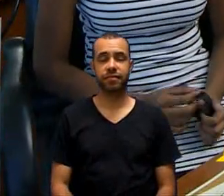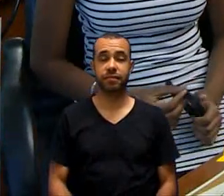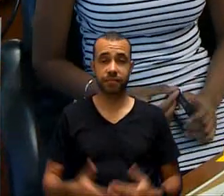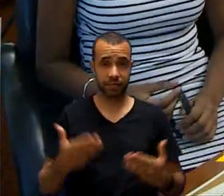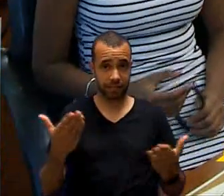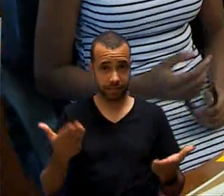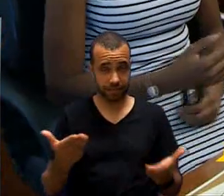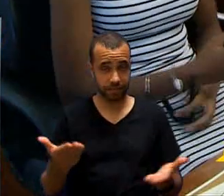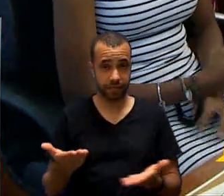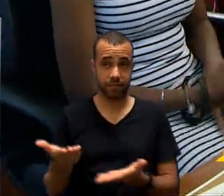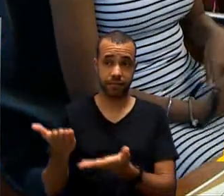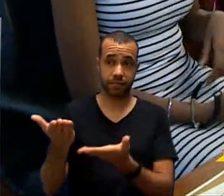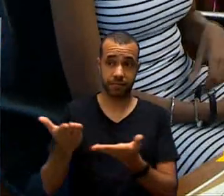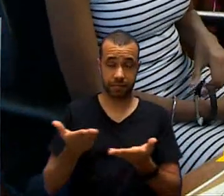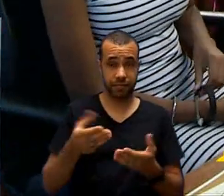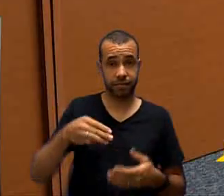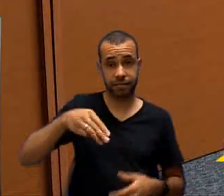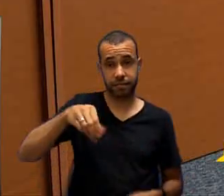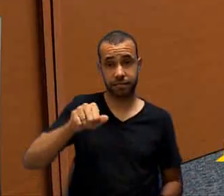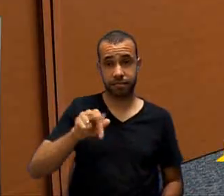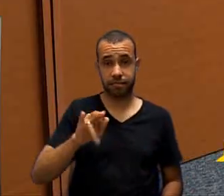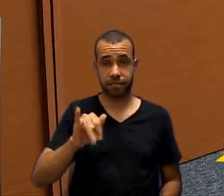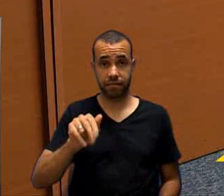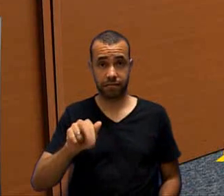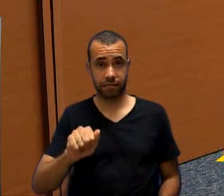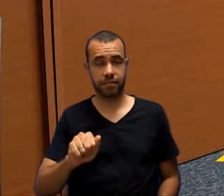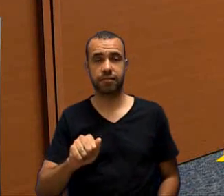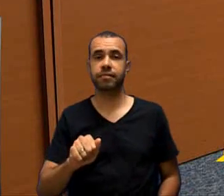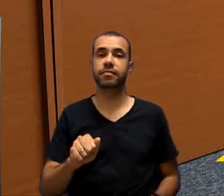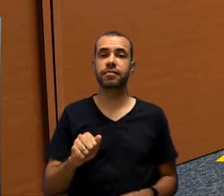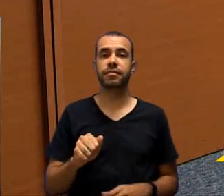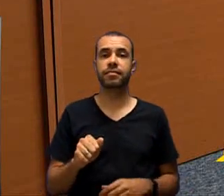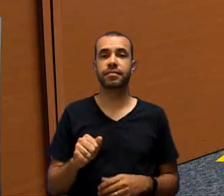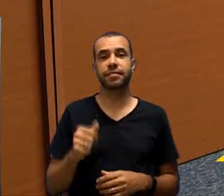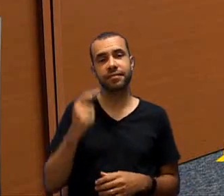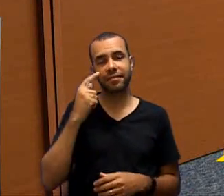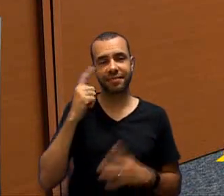Convido agora a vereadora Maria Luísa dos Santos.